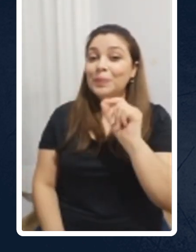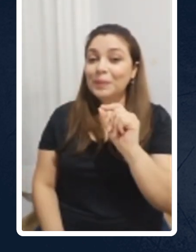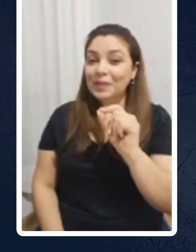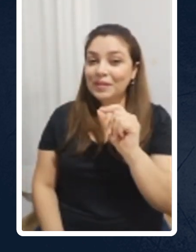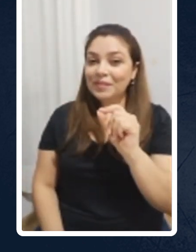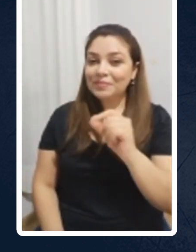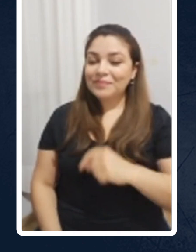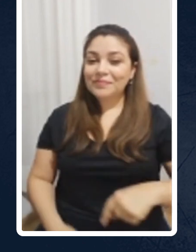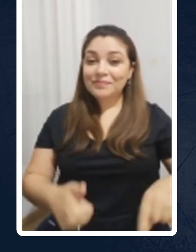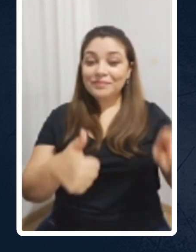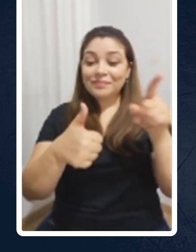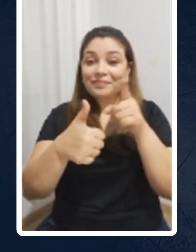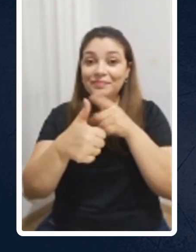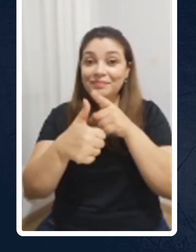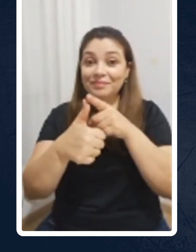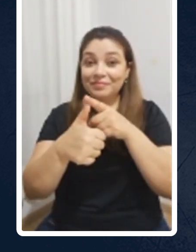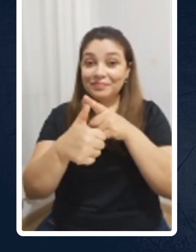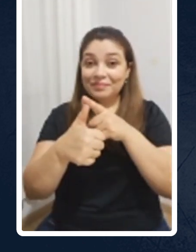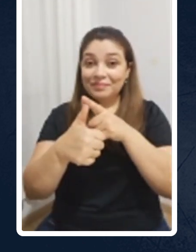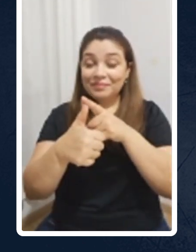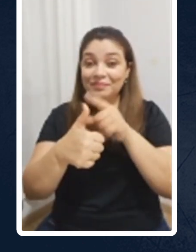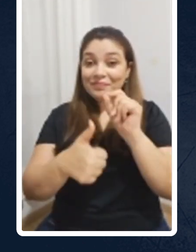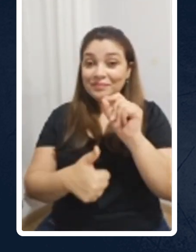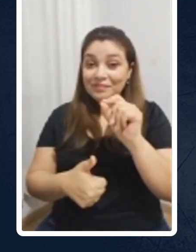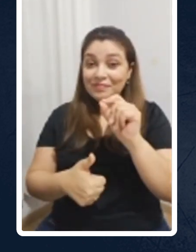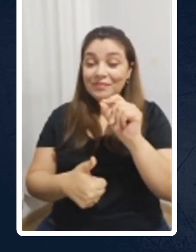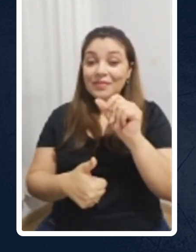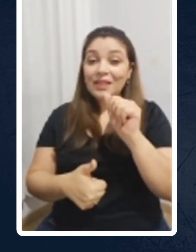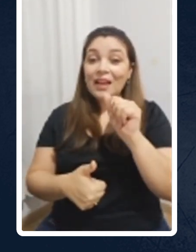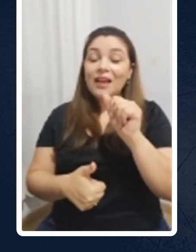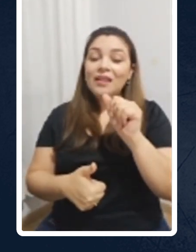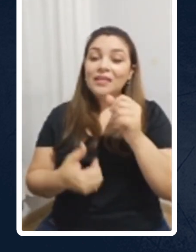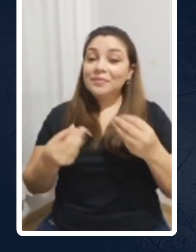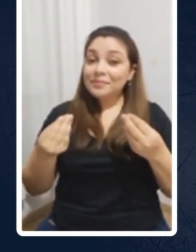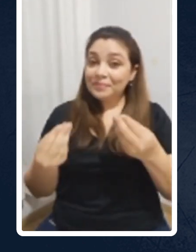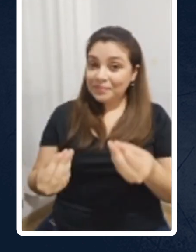Primeiro, o autoabraço. Vocês conhecem, né? Esse aqui, ó.